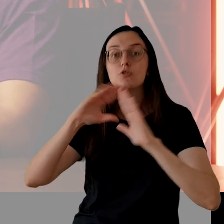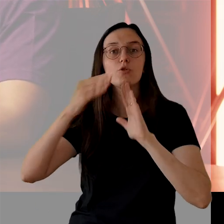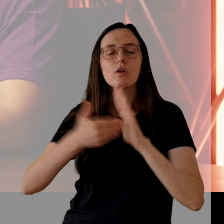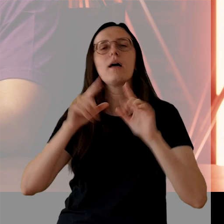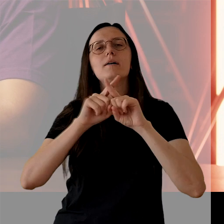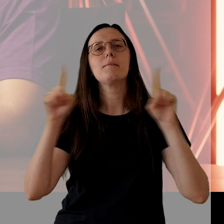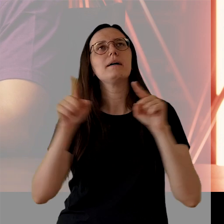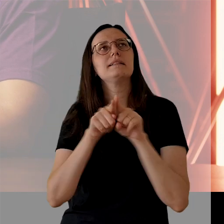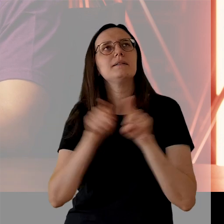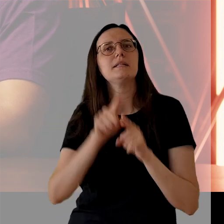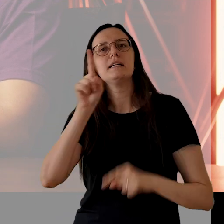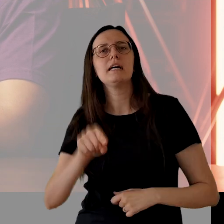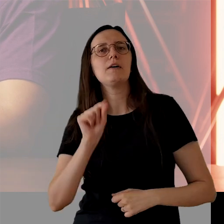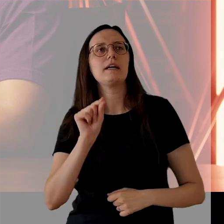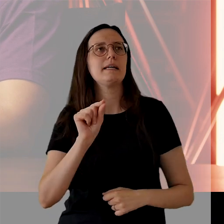isso é você